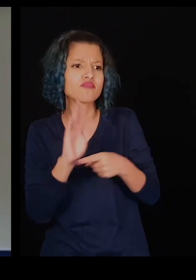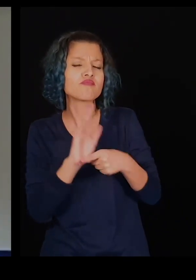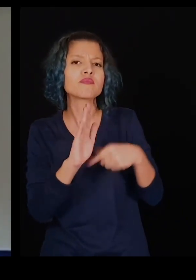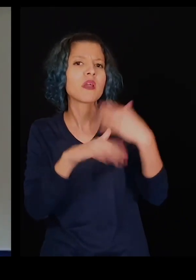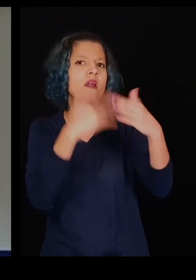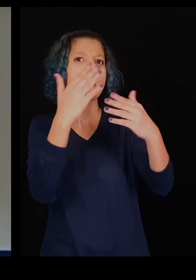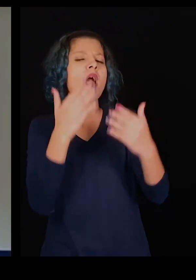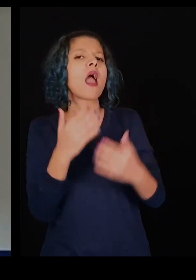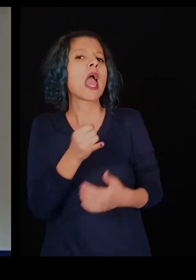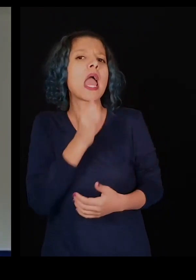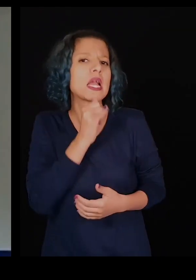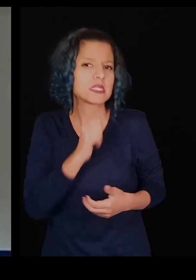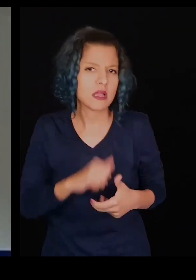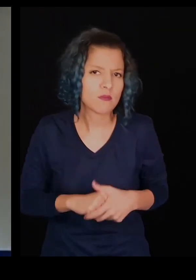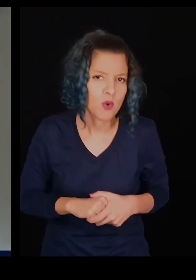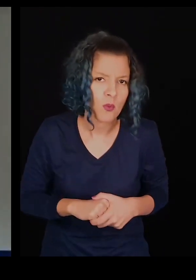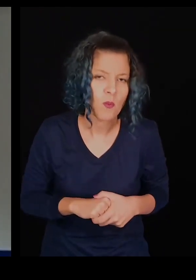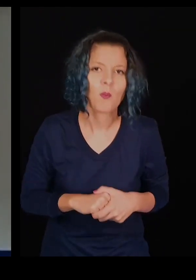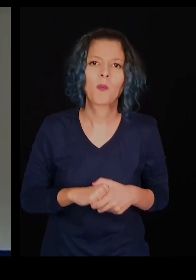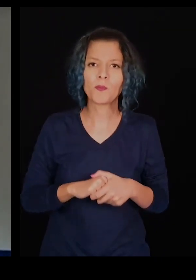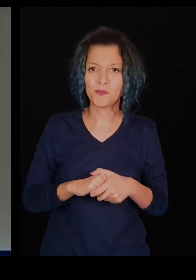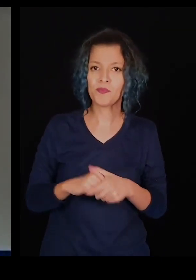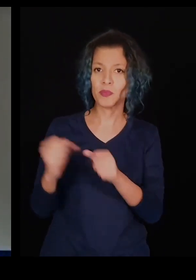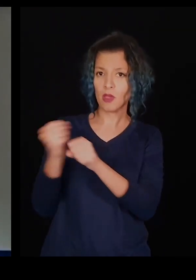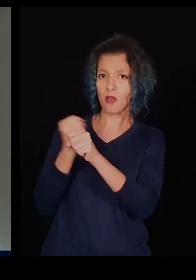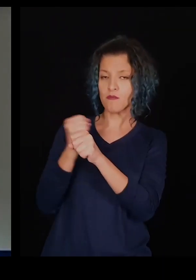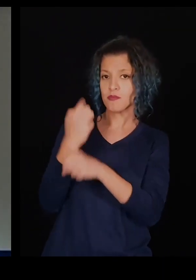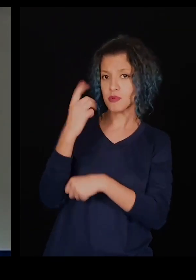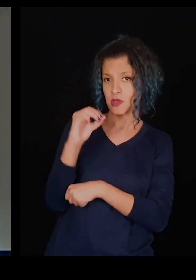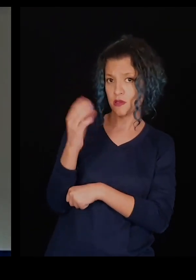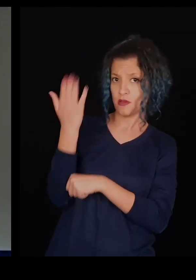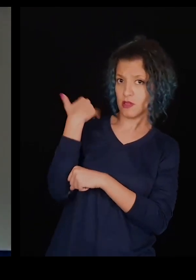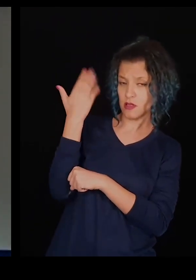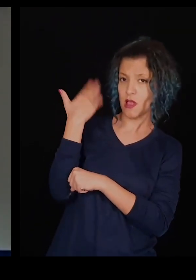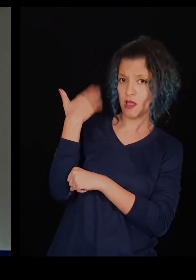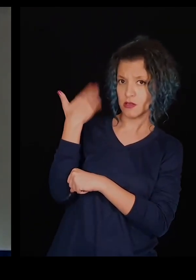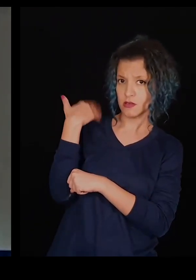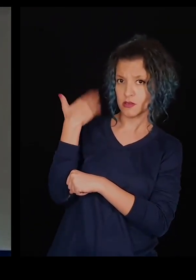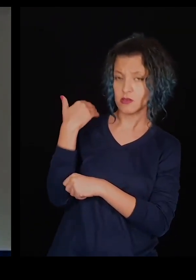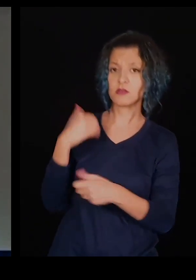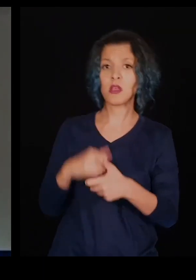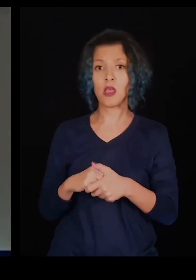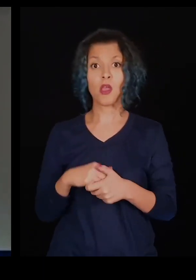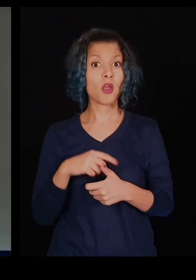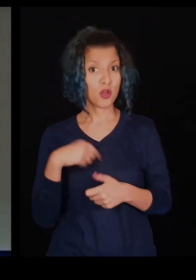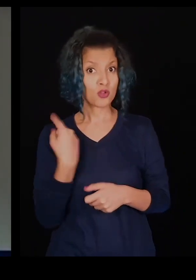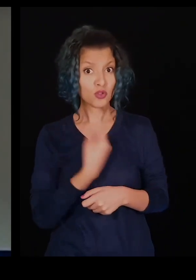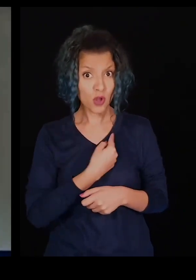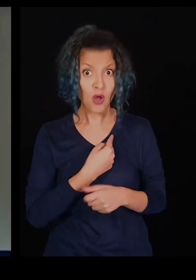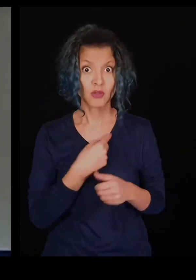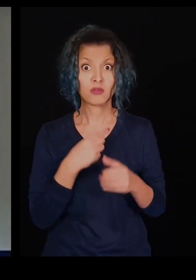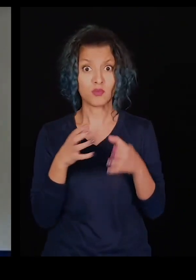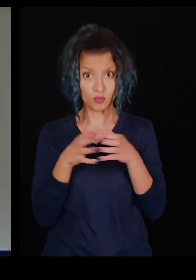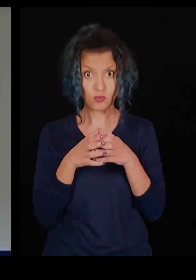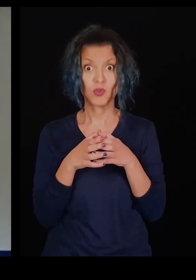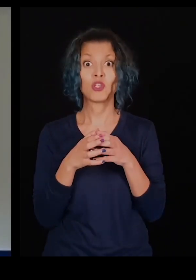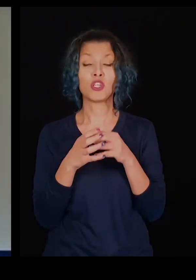exemplo que eu sempre uso. Há 10 anos atrás, quando nós, no Instituto, começamos a